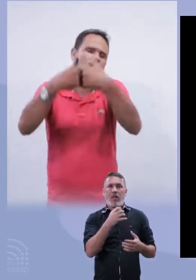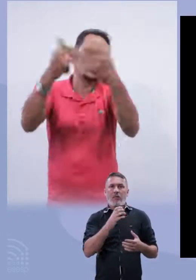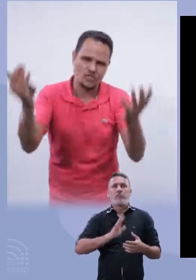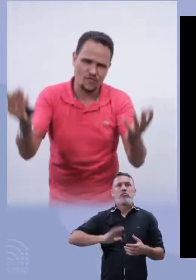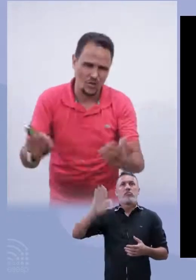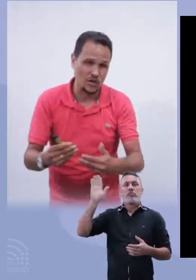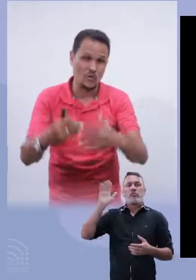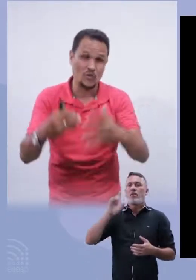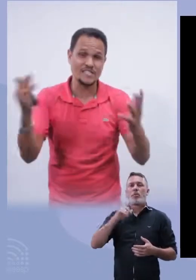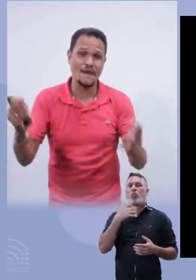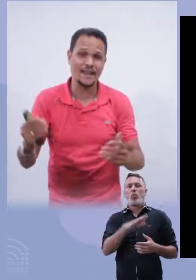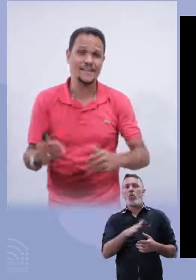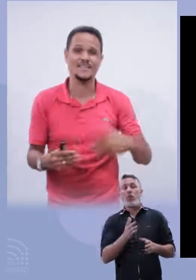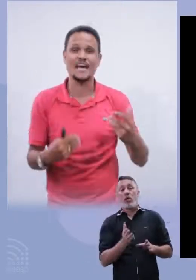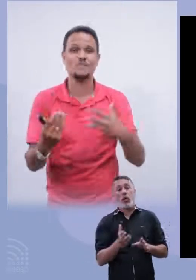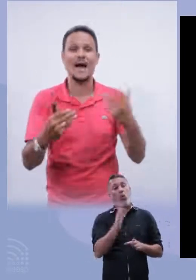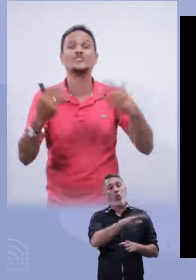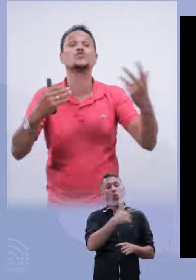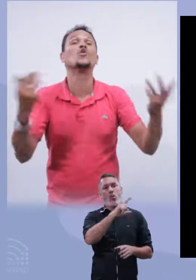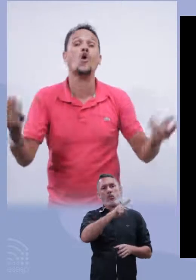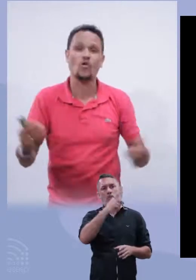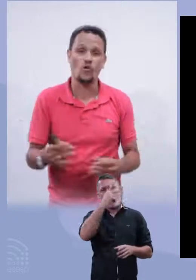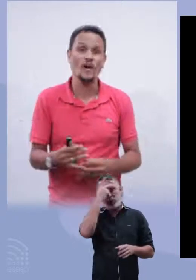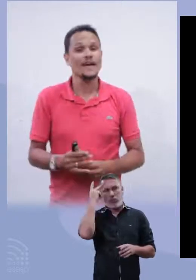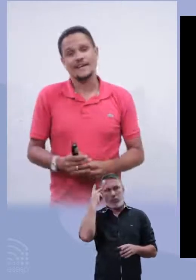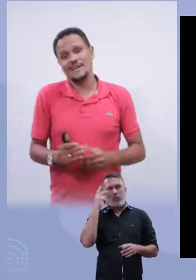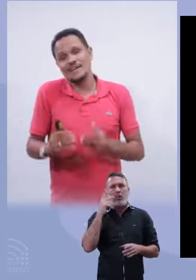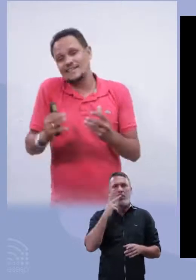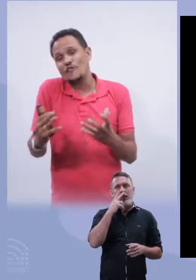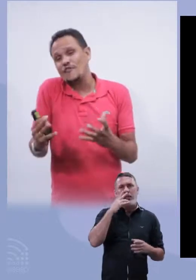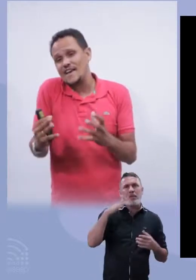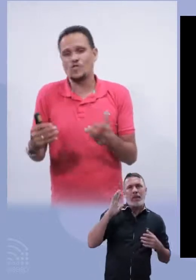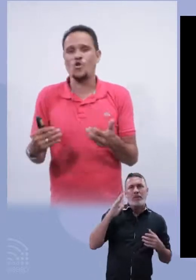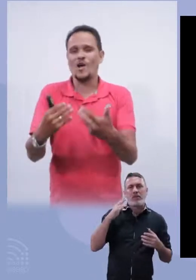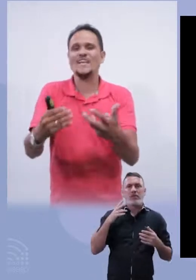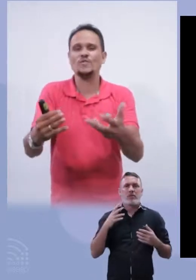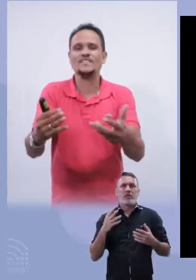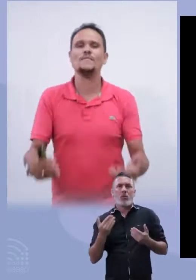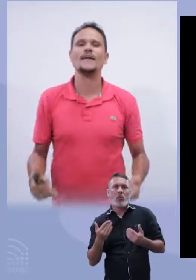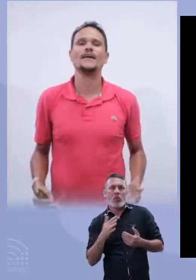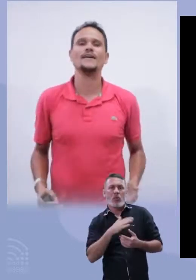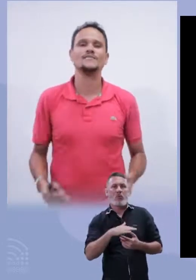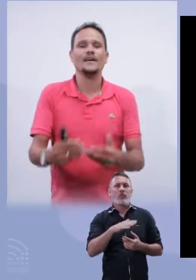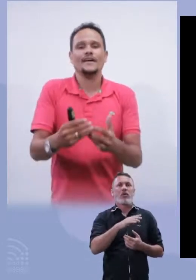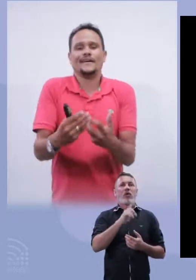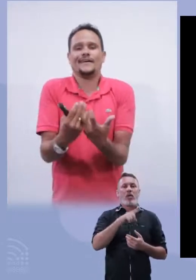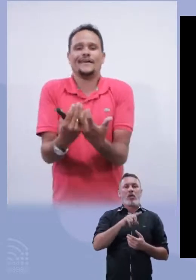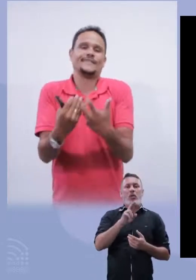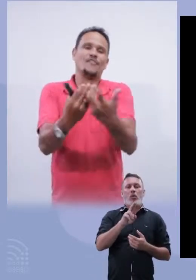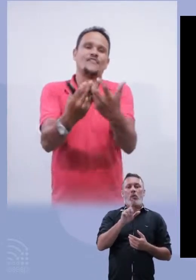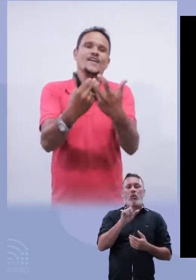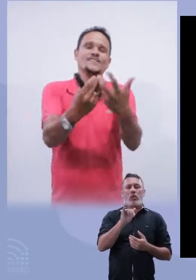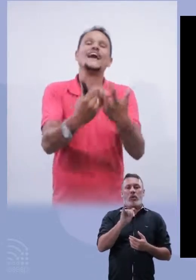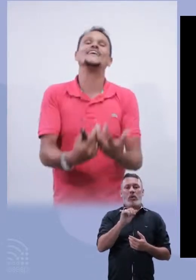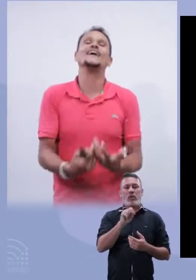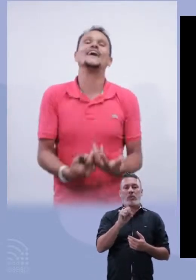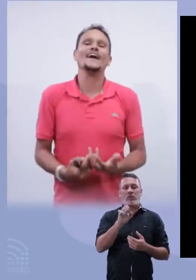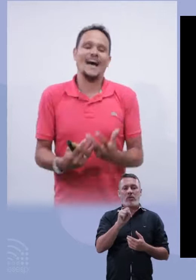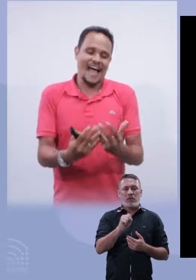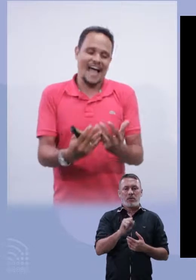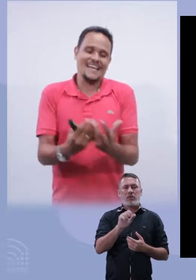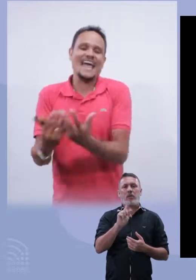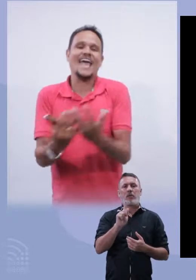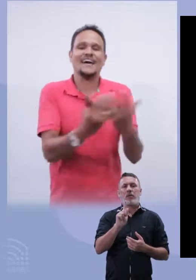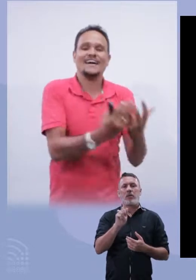um outro indivíduo, um tal de Ulisses Guimarães, que era mais louco. E talvez se colocasse Ulisses Guimarães, talvez